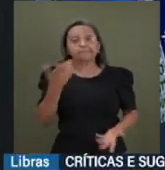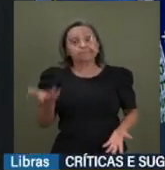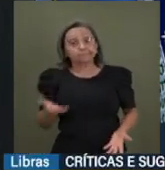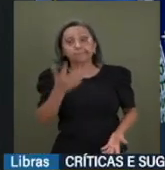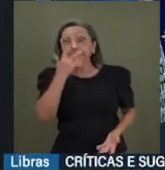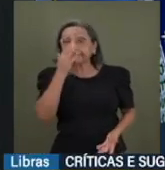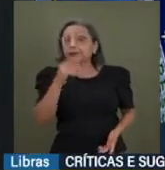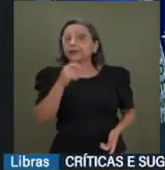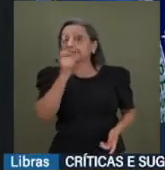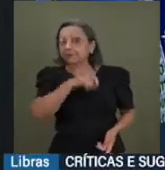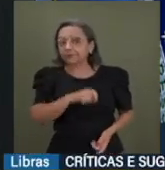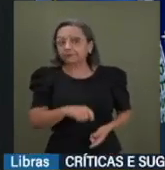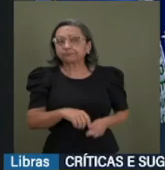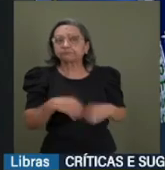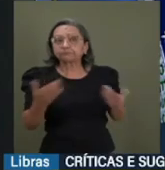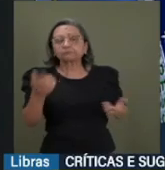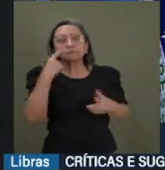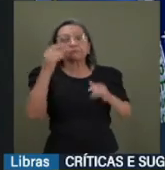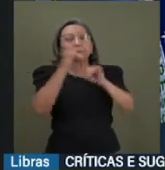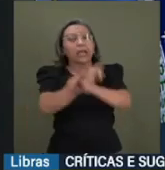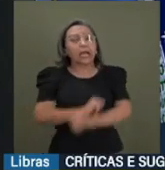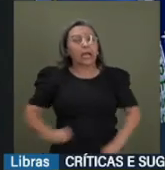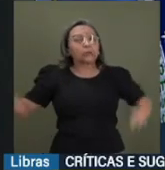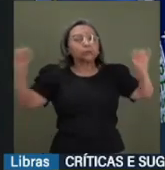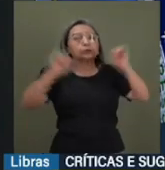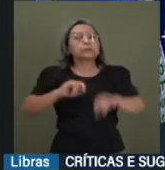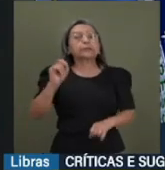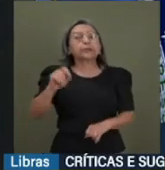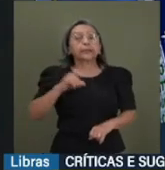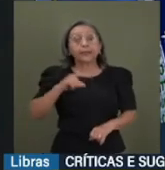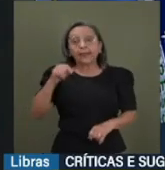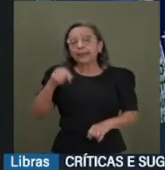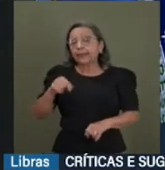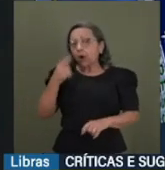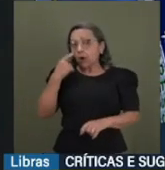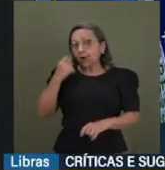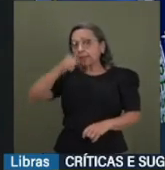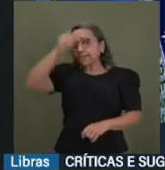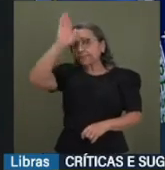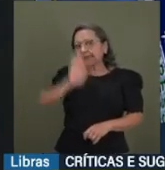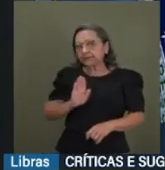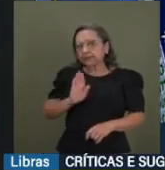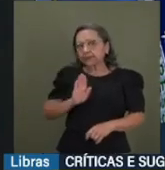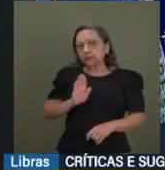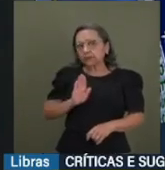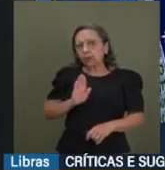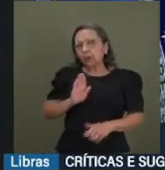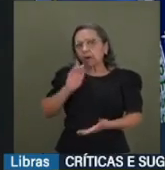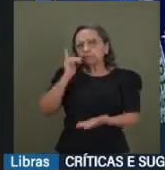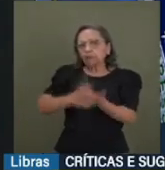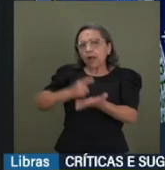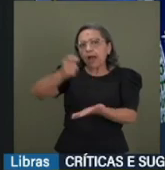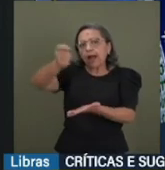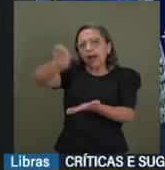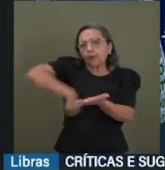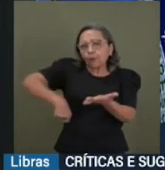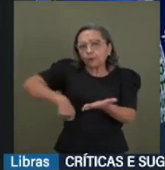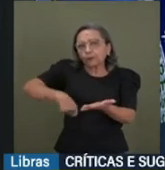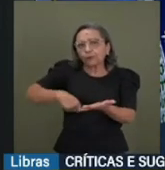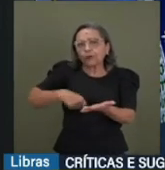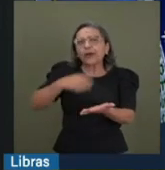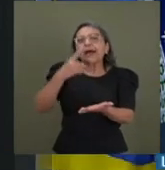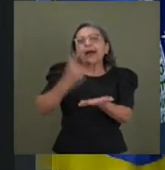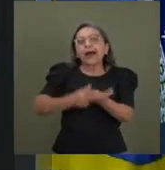pareça, a notícia que se tem é que o Brasil firmou um acordo com este esperto,